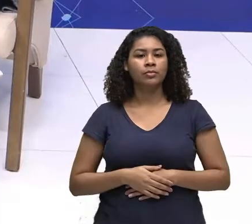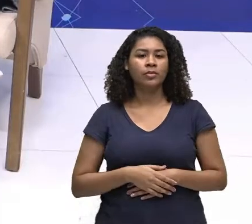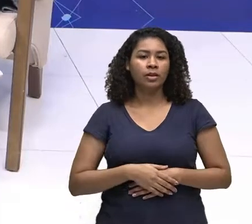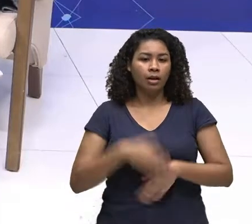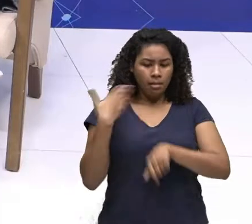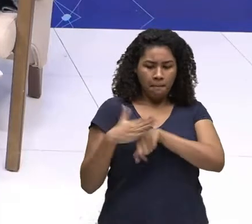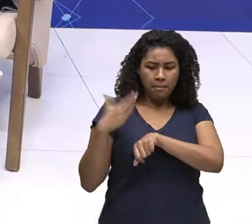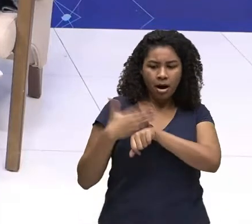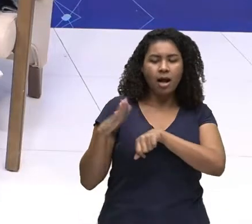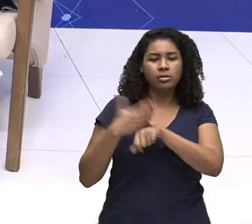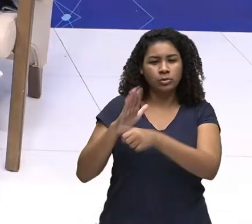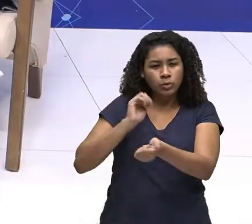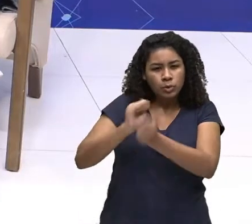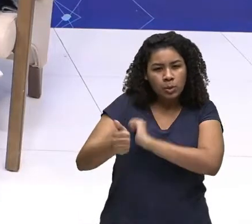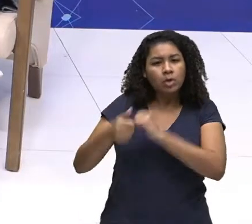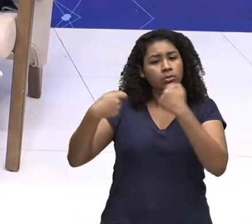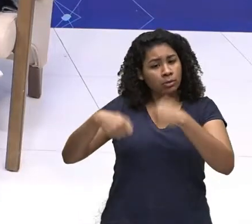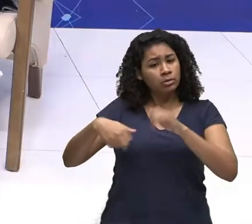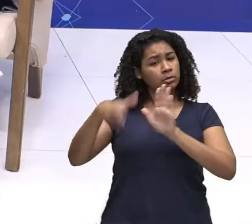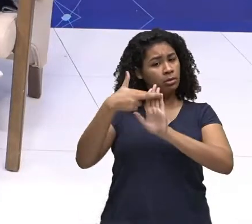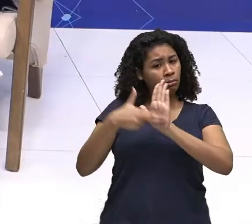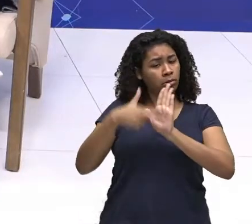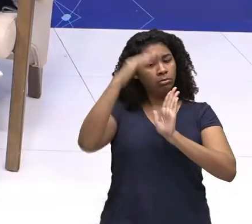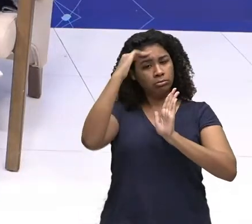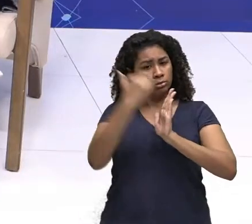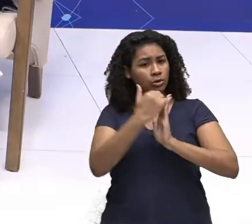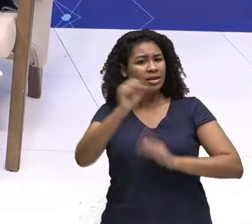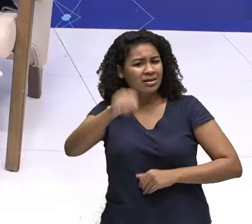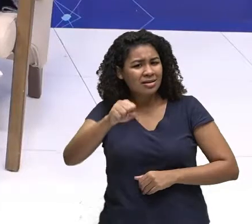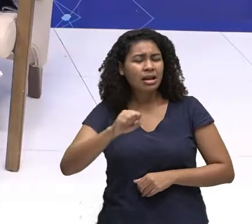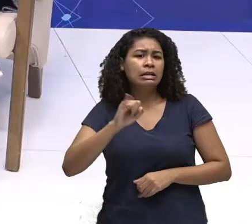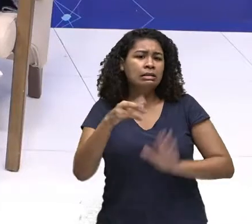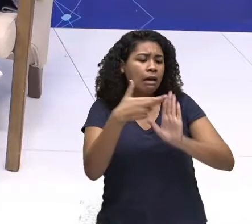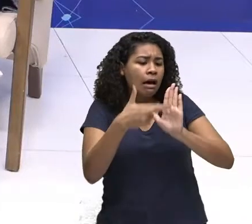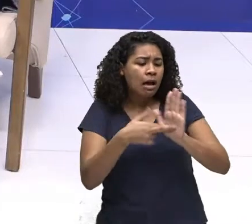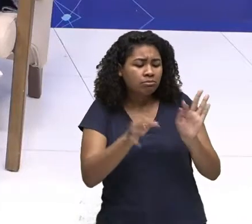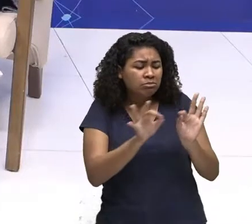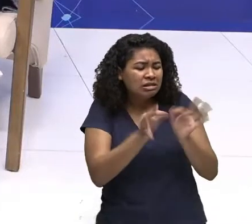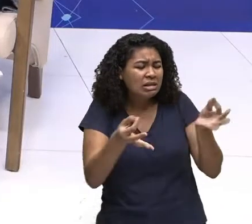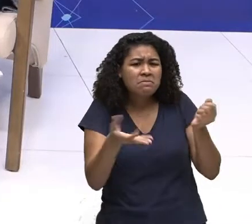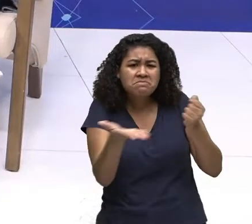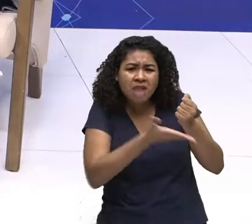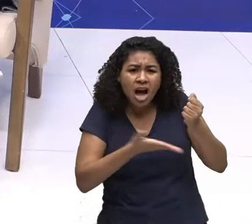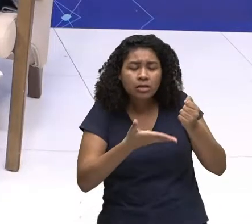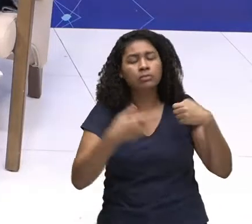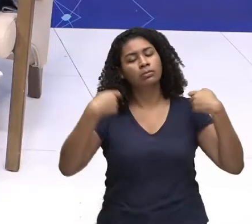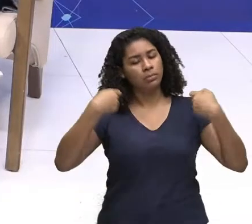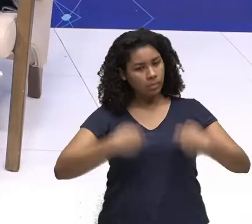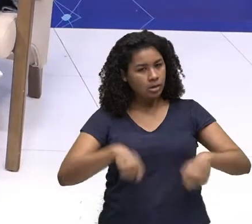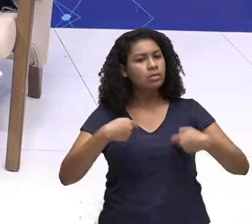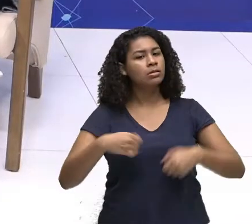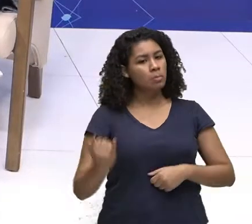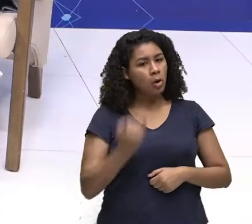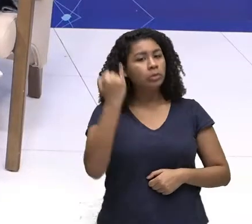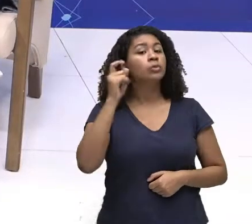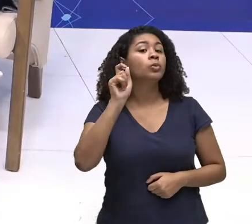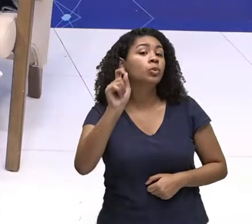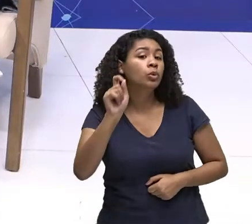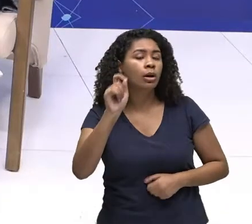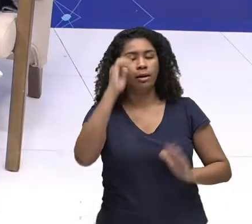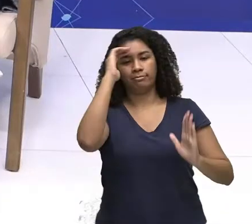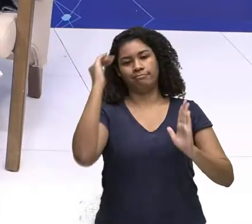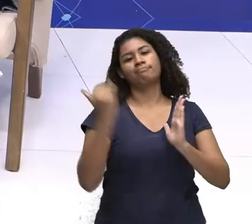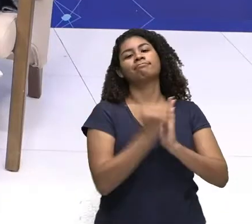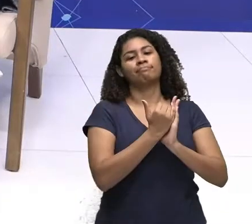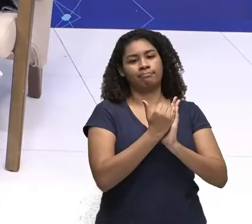eu preciso cumprir as regras, por mais simples, por menores que elas sejam, eu preciso cumprir essas regras, senão eu vou